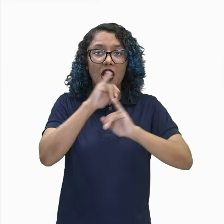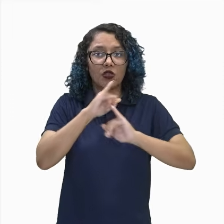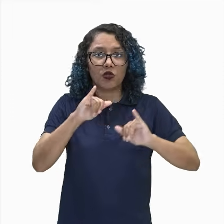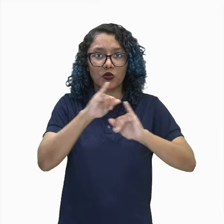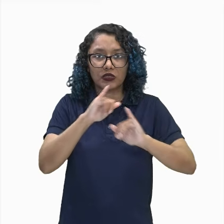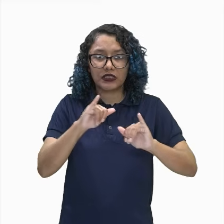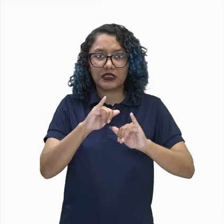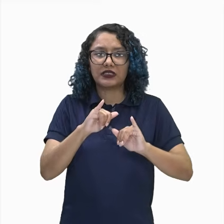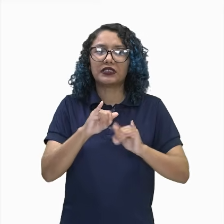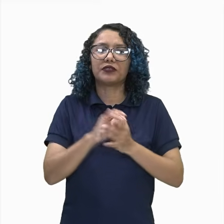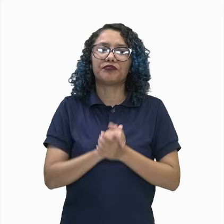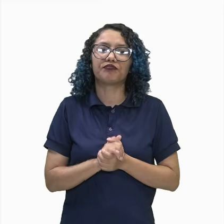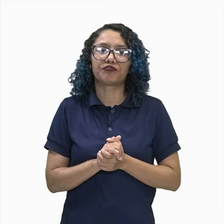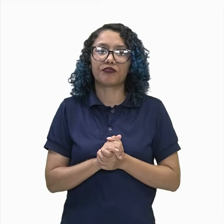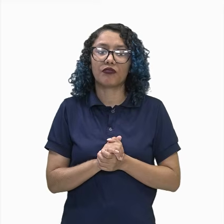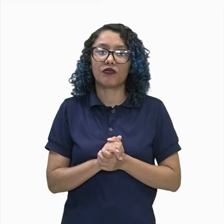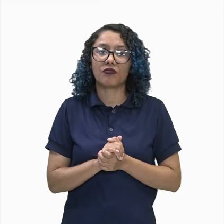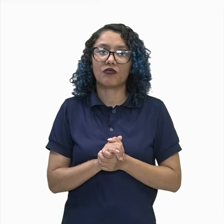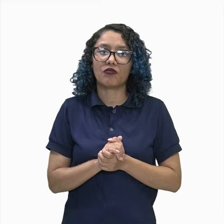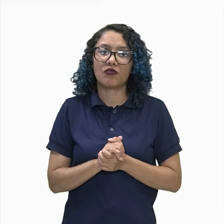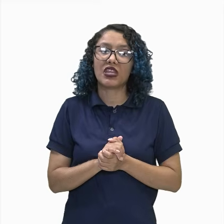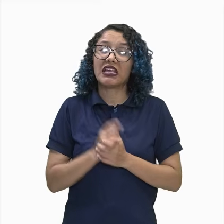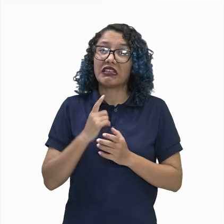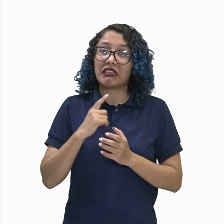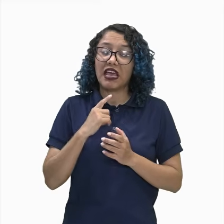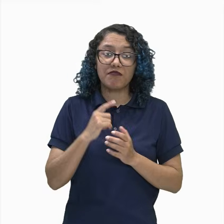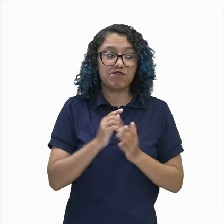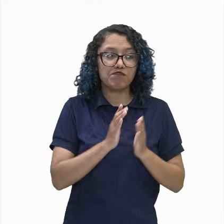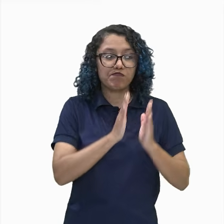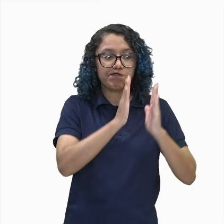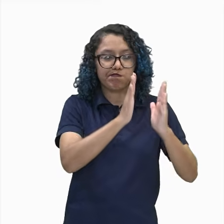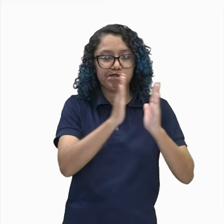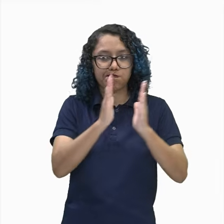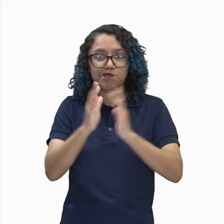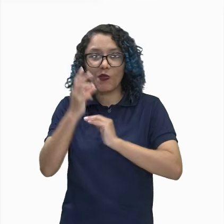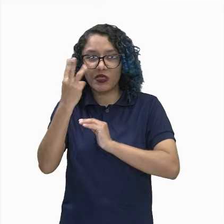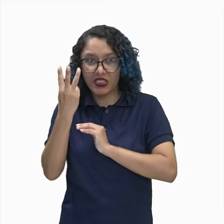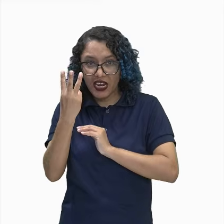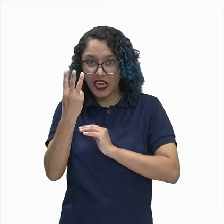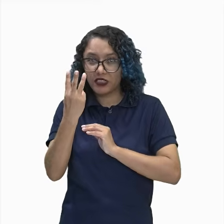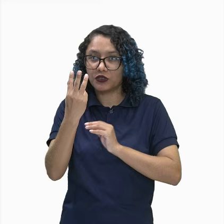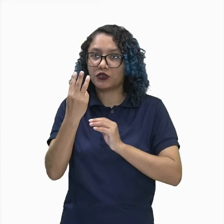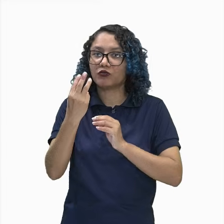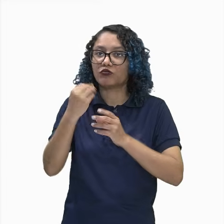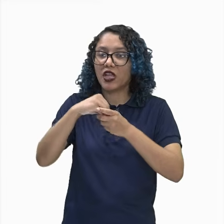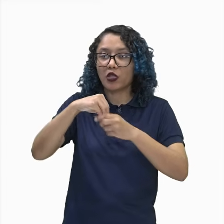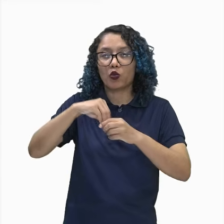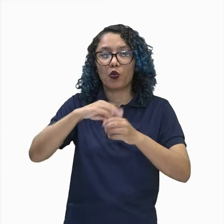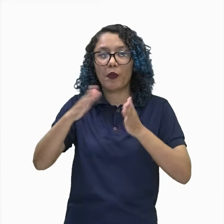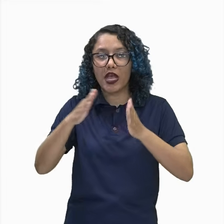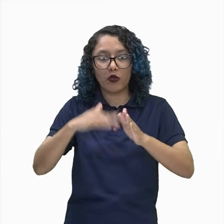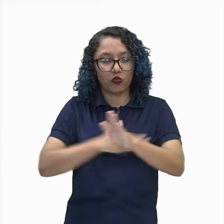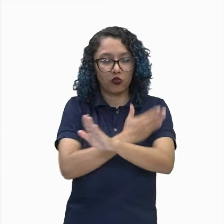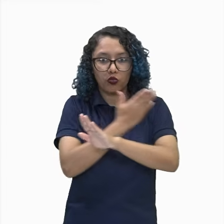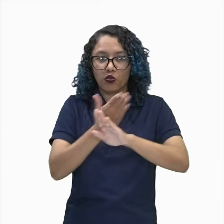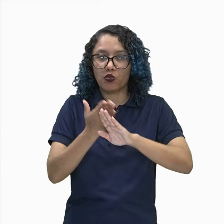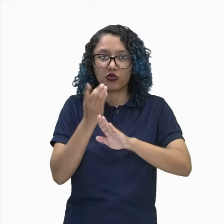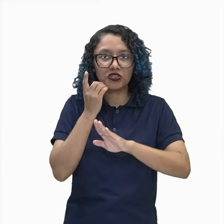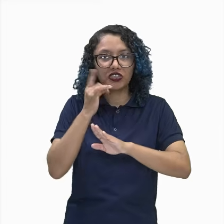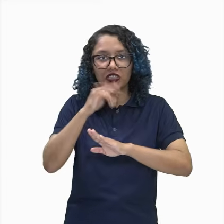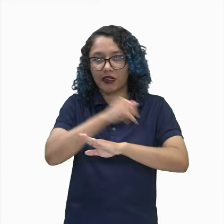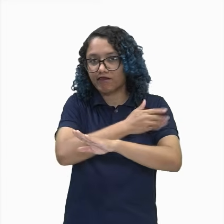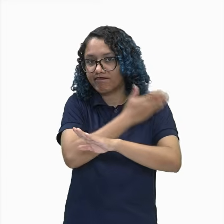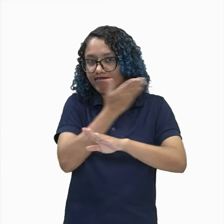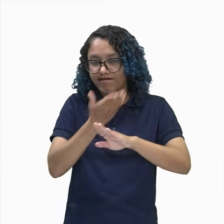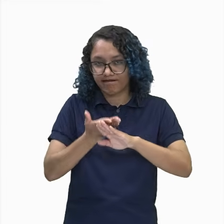3 programas ao longo de um único dia. Então percebam que, de fato, as reportagens elas estão aí justamente